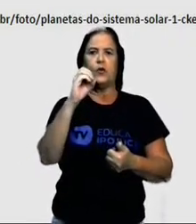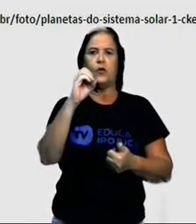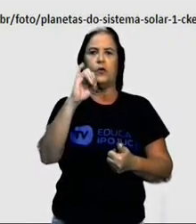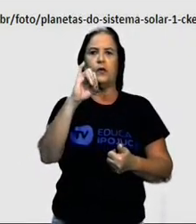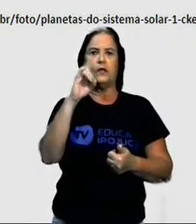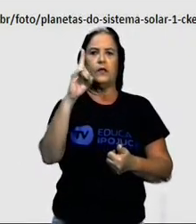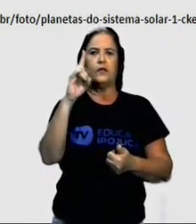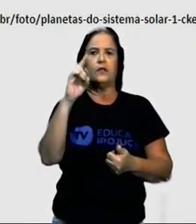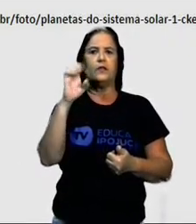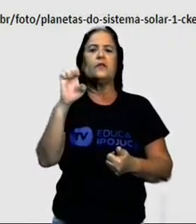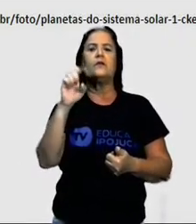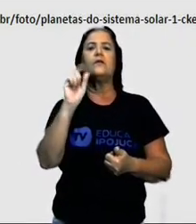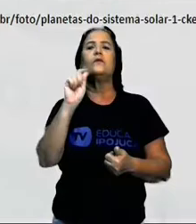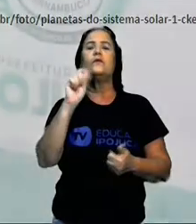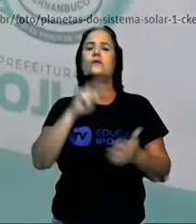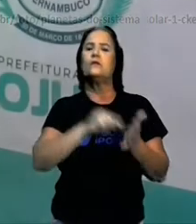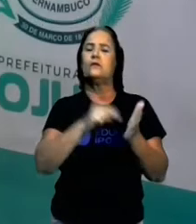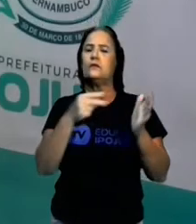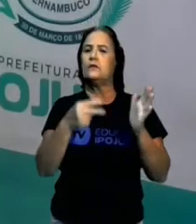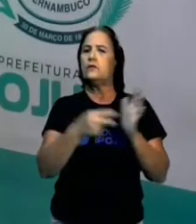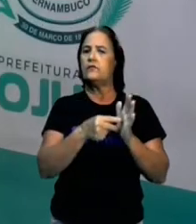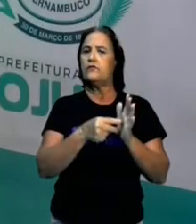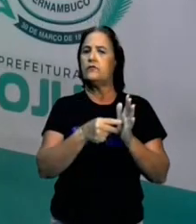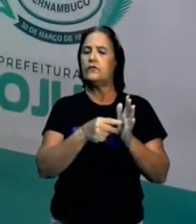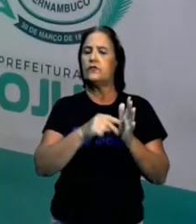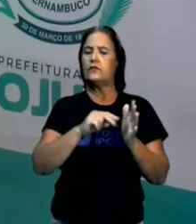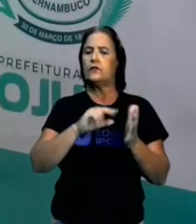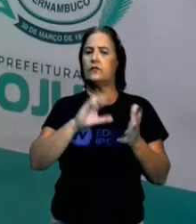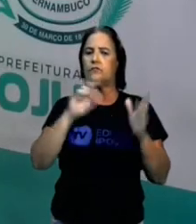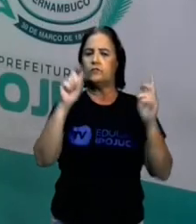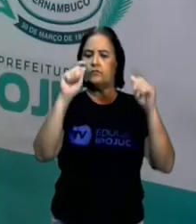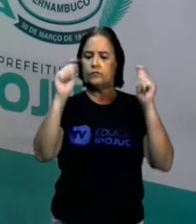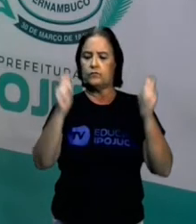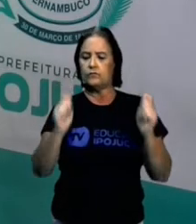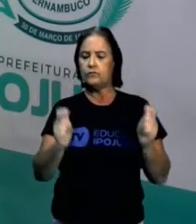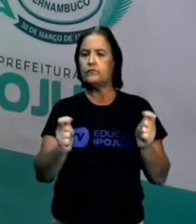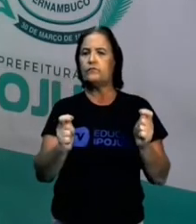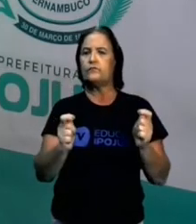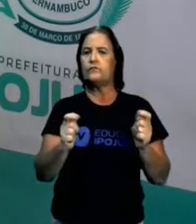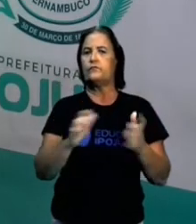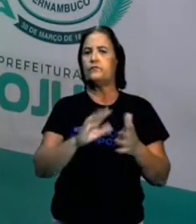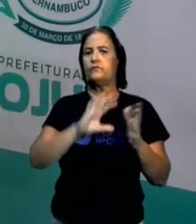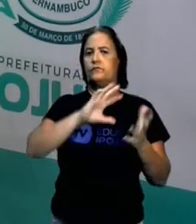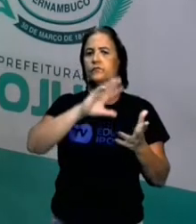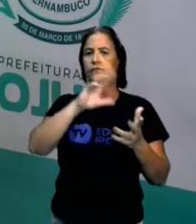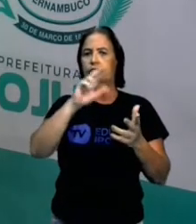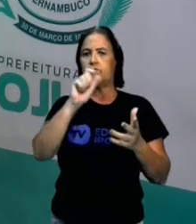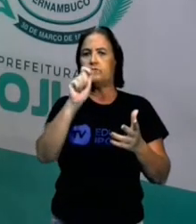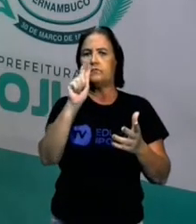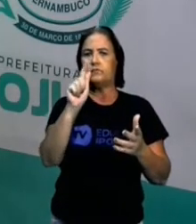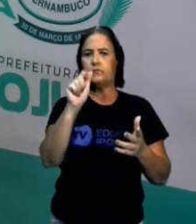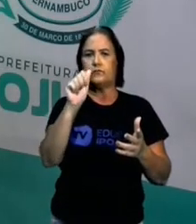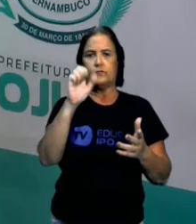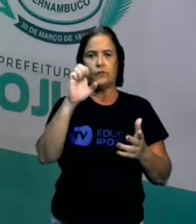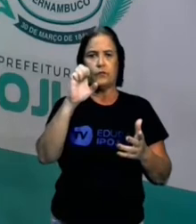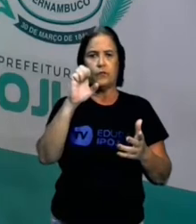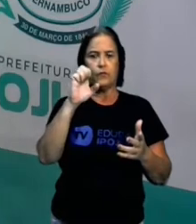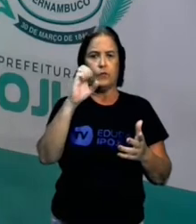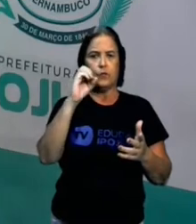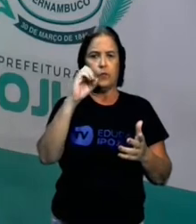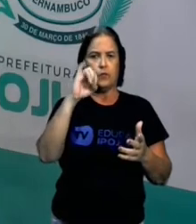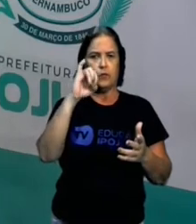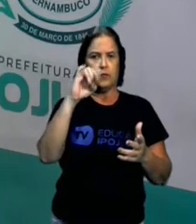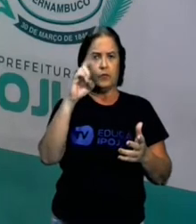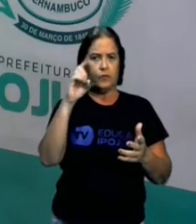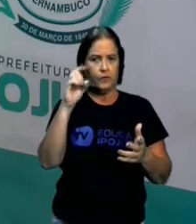dizer? O que quer dizer o formato geoide? A gente sempre soube que a Terra